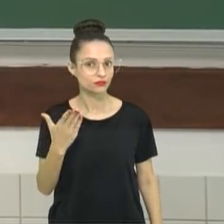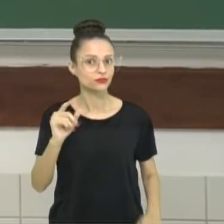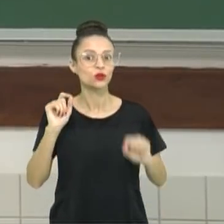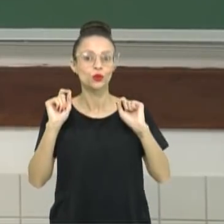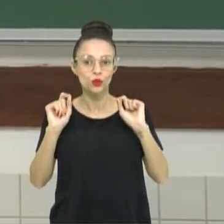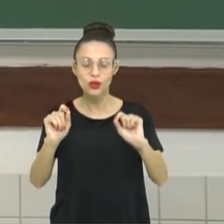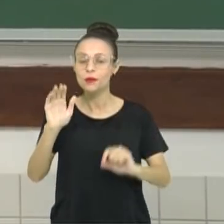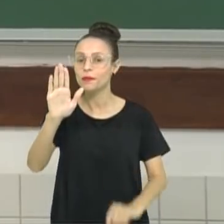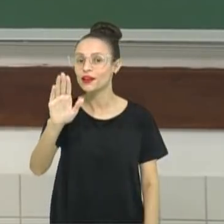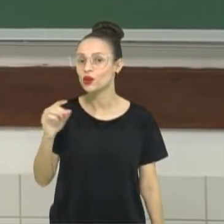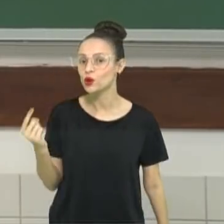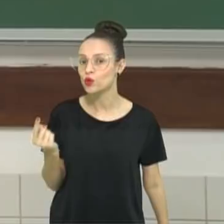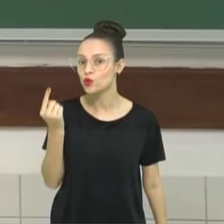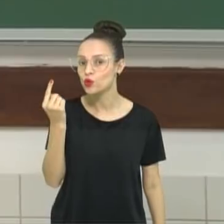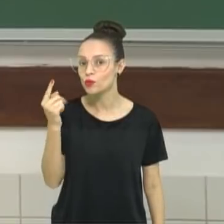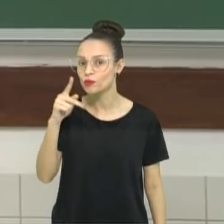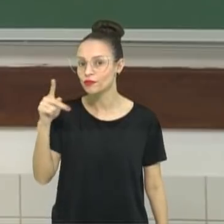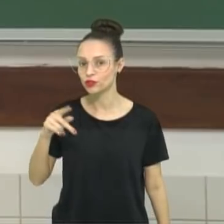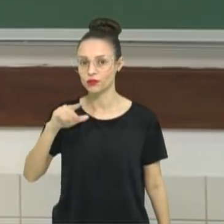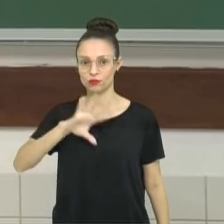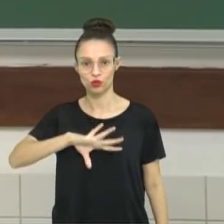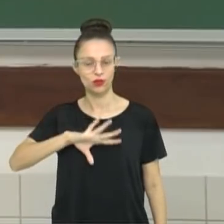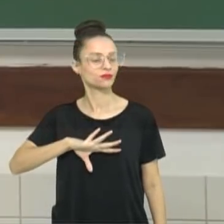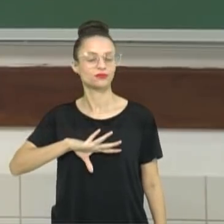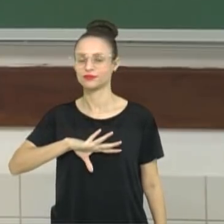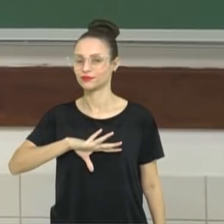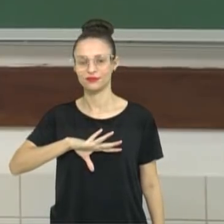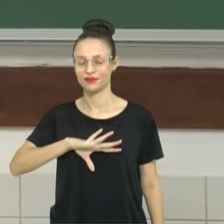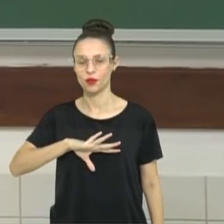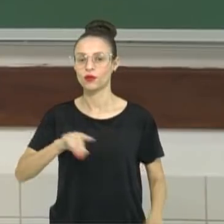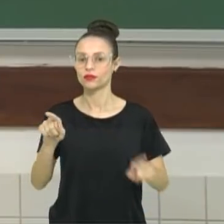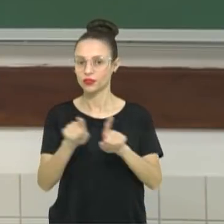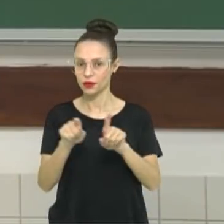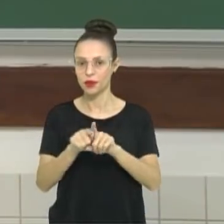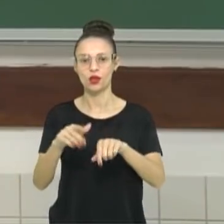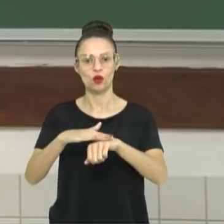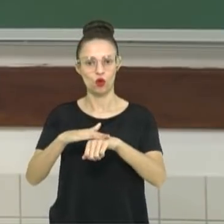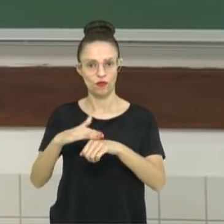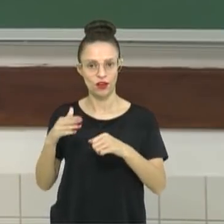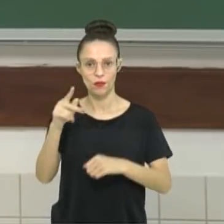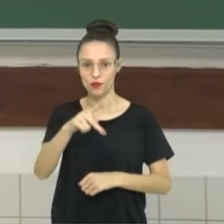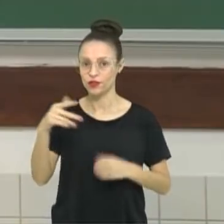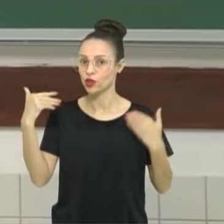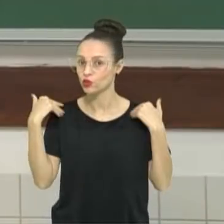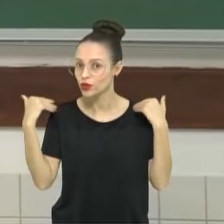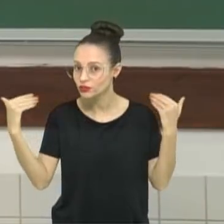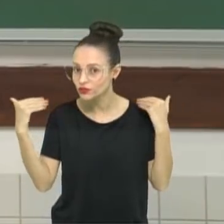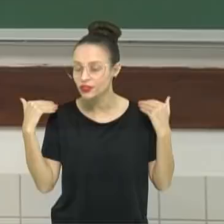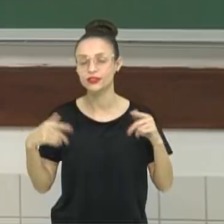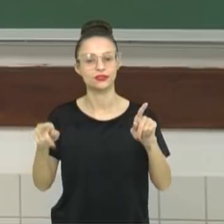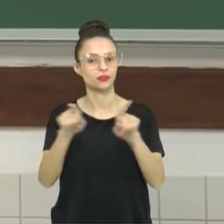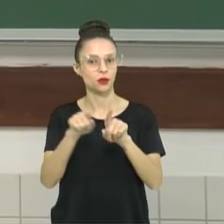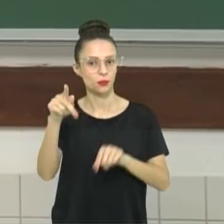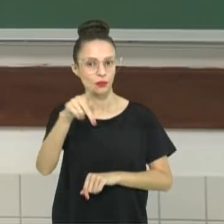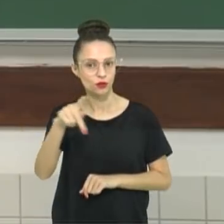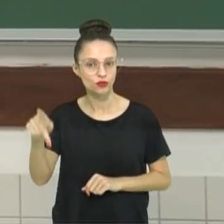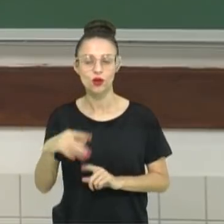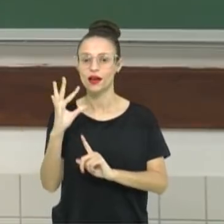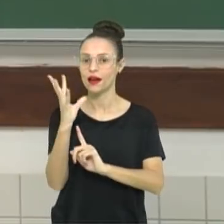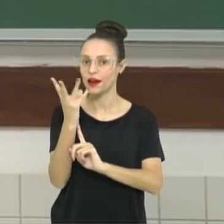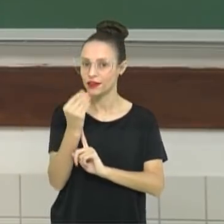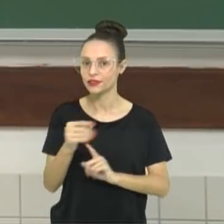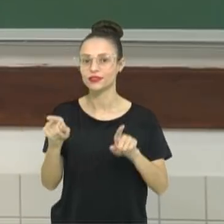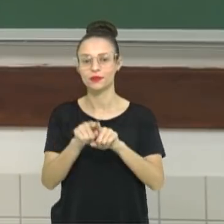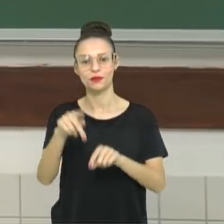é, mas não é só o professor de língua portuguesa não, tá? Você tem que conversar com o professor de educação física, com o professor de